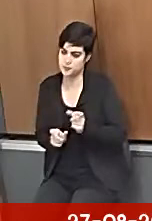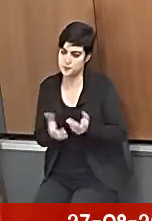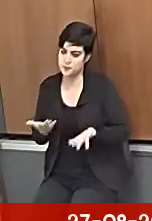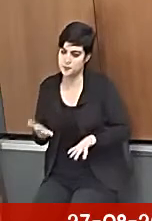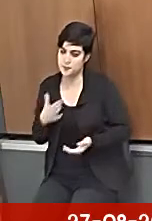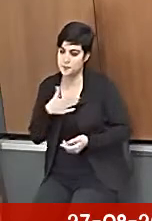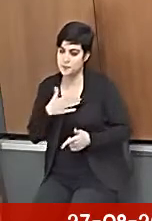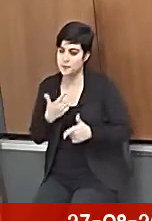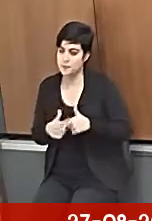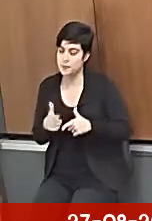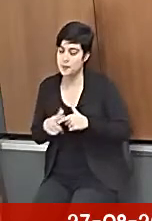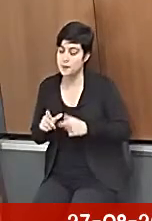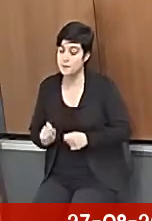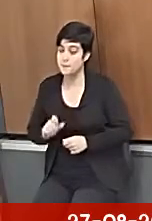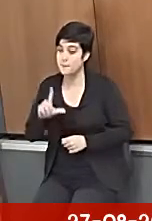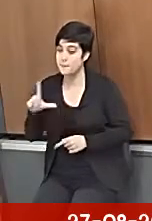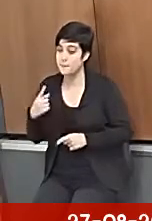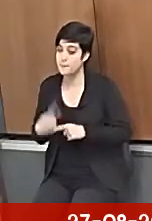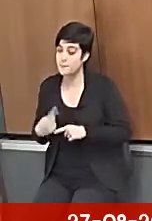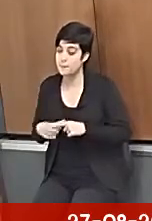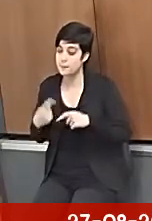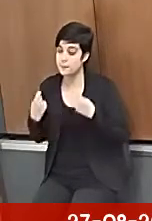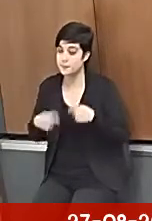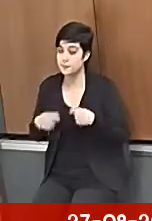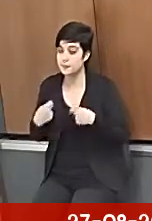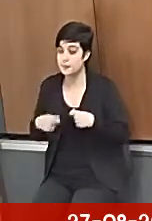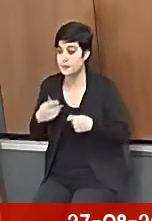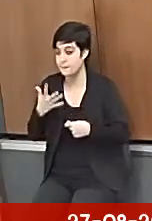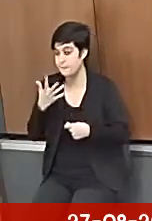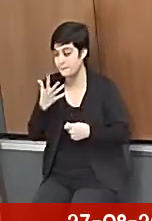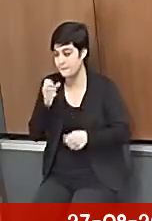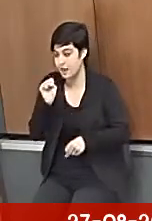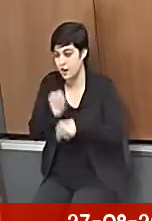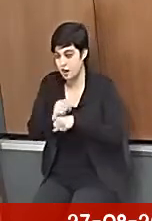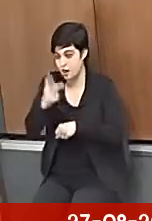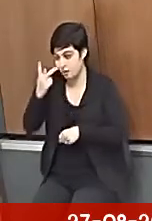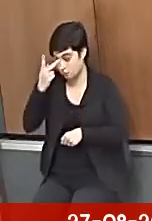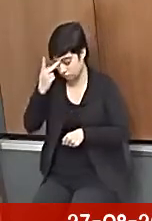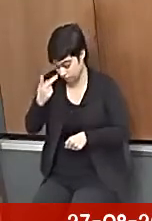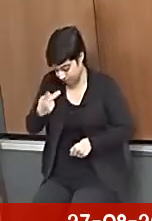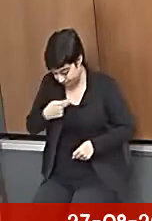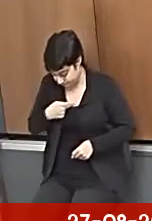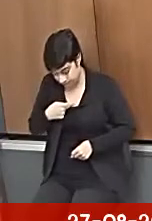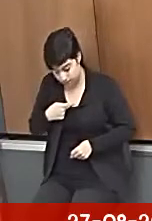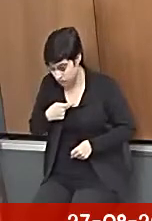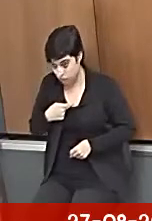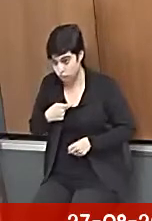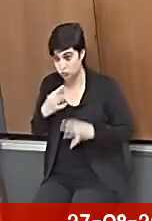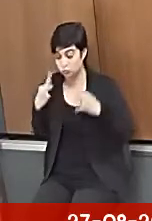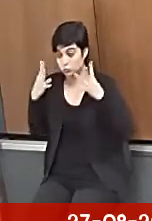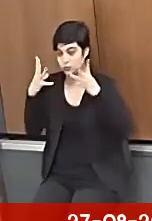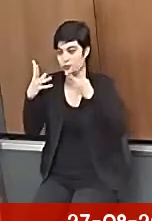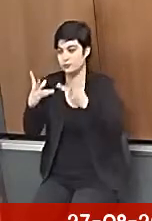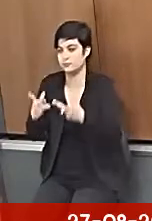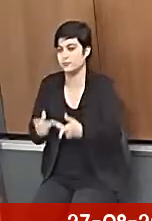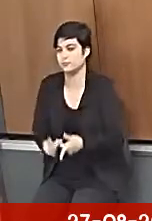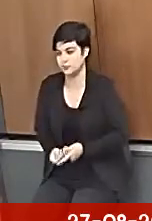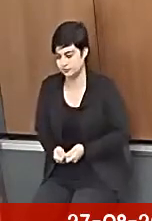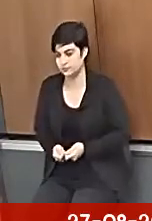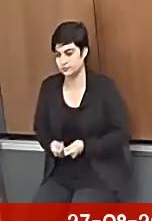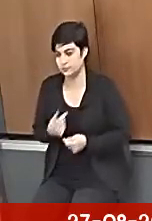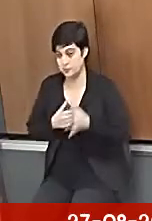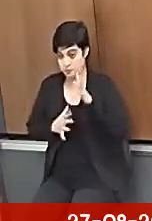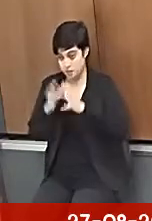porque eu acho que a gente tem parar de olhar para o umbigo e olhar para a sociedade que ela tem que engolir todo mundo eu não vou brigar